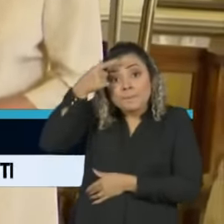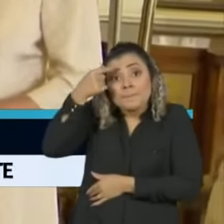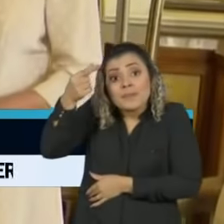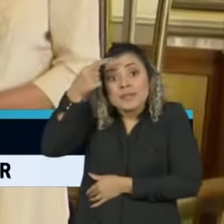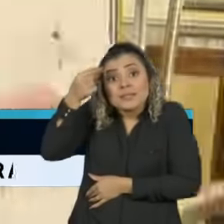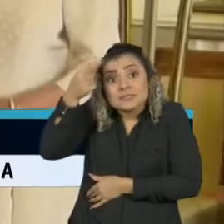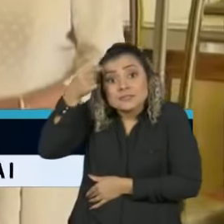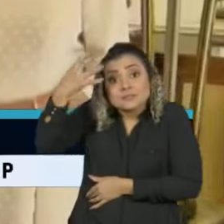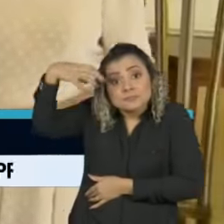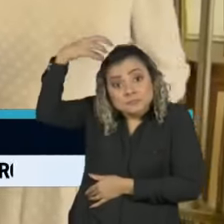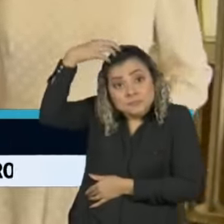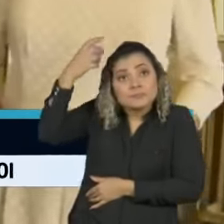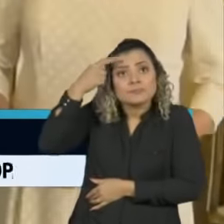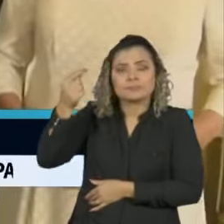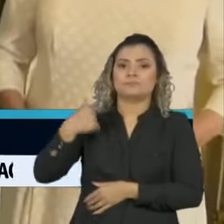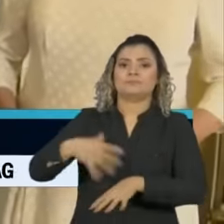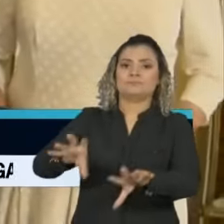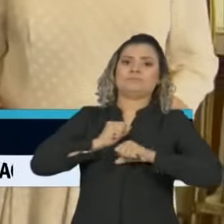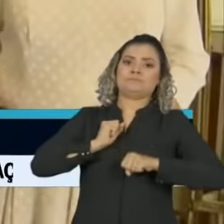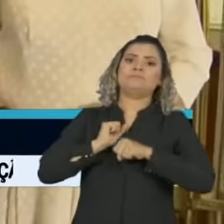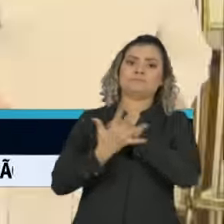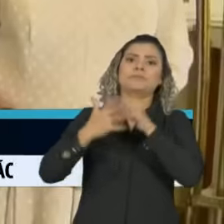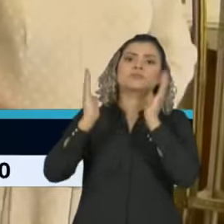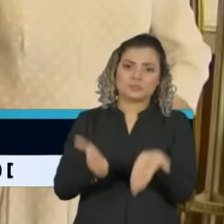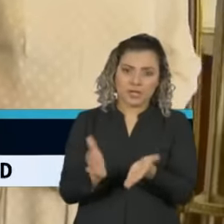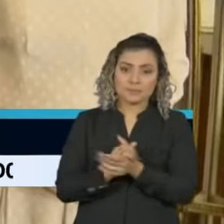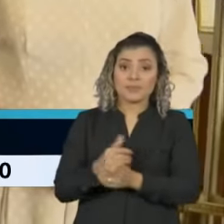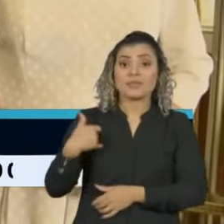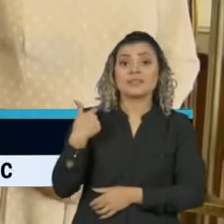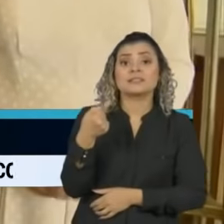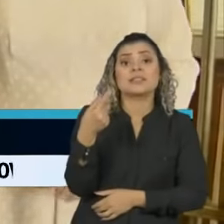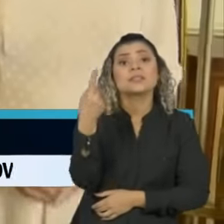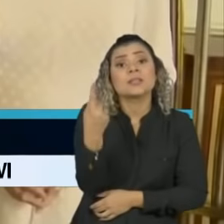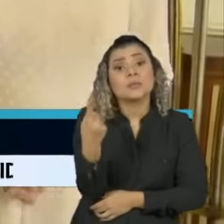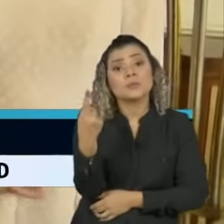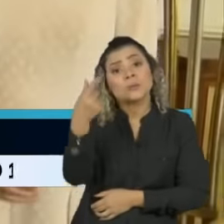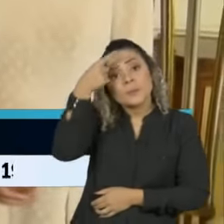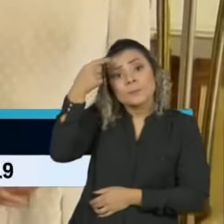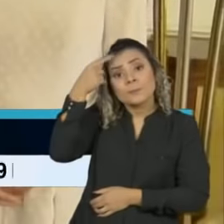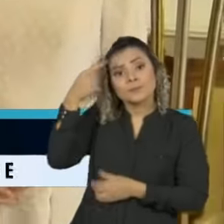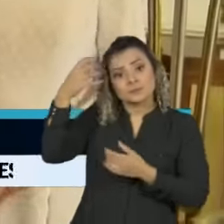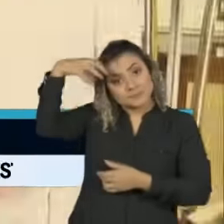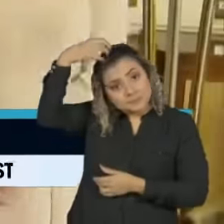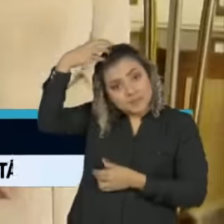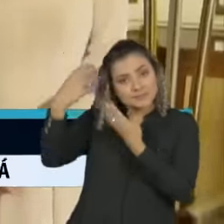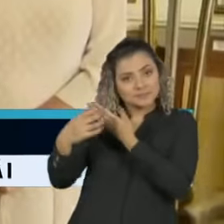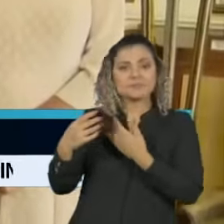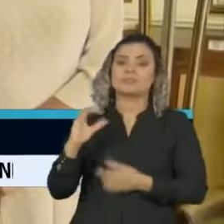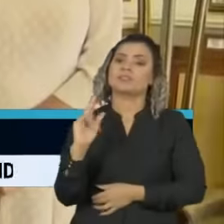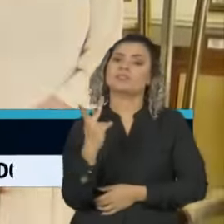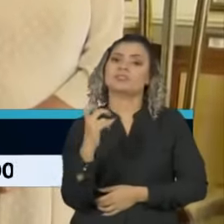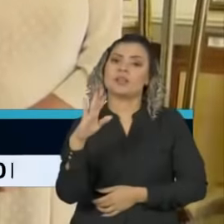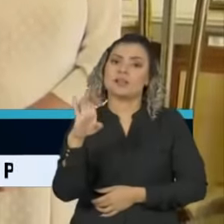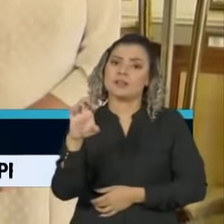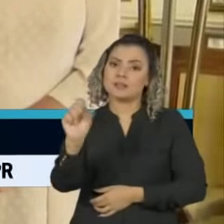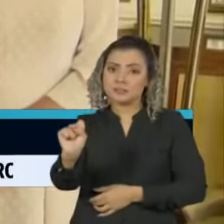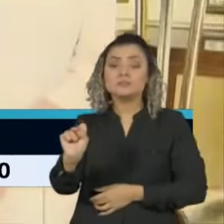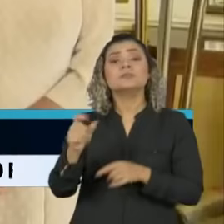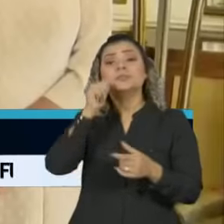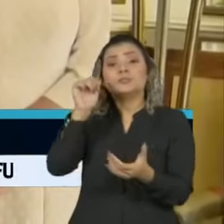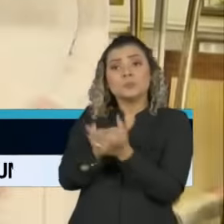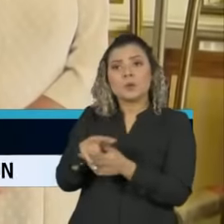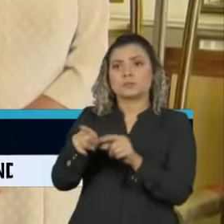britânico testou positivo para o coronavírus. Aos 71 anos, o príncipe Charles se isolou em casa com a mulher Camilla Parker,